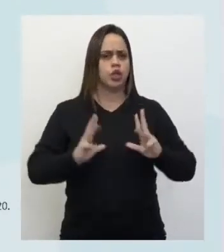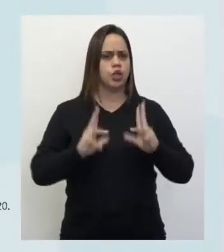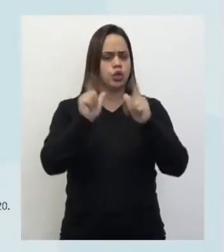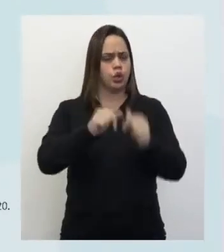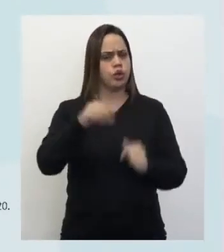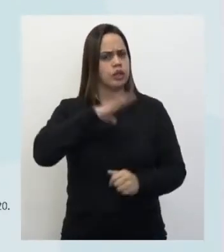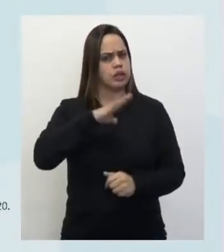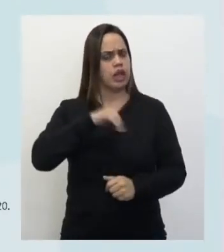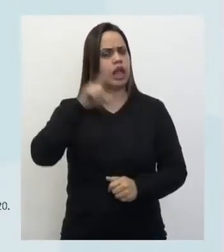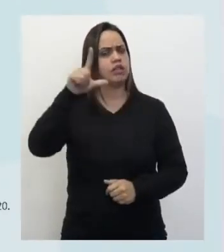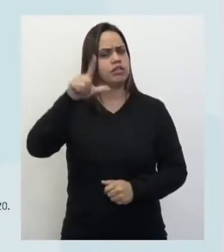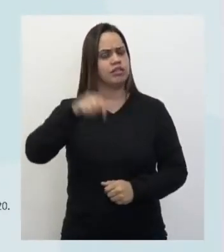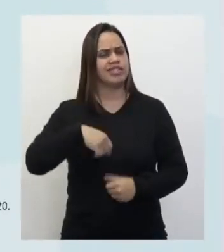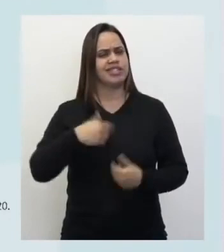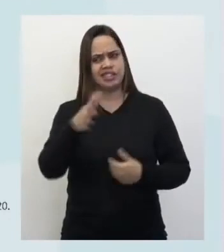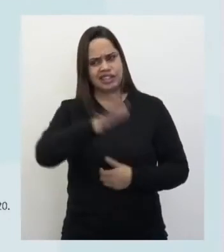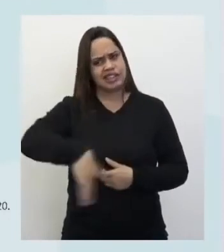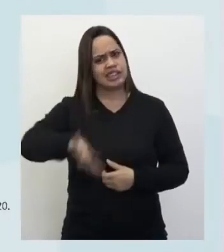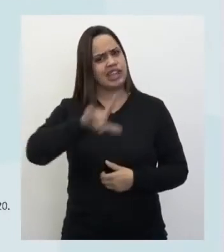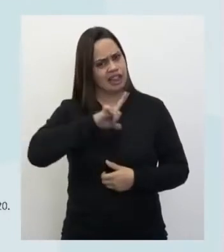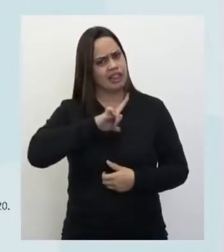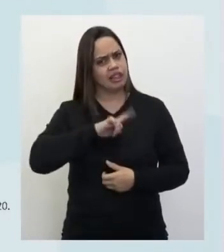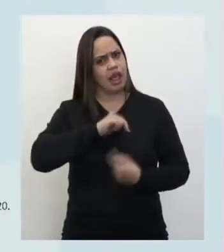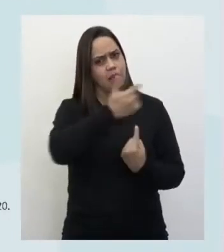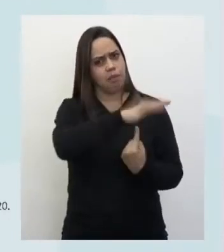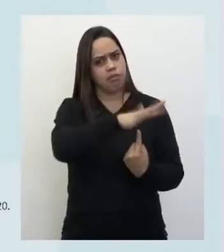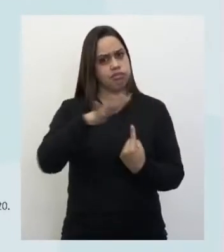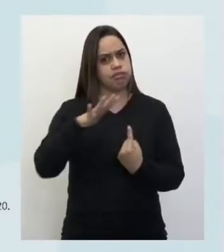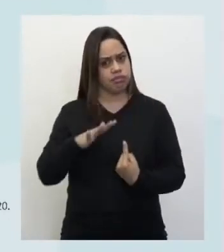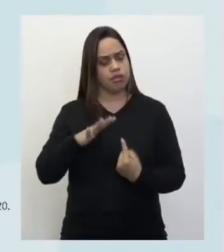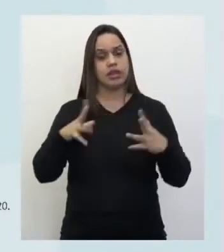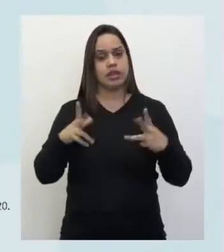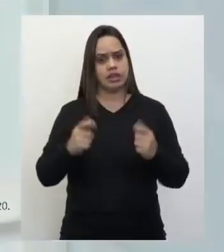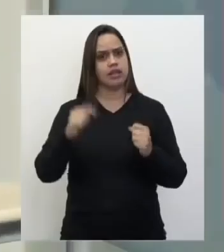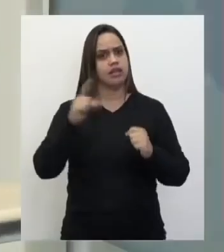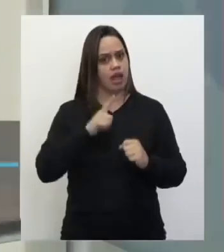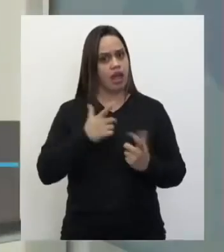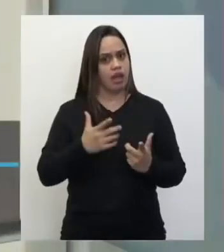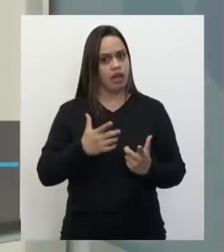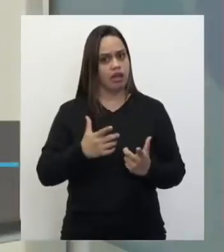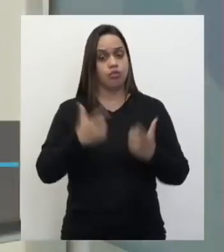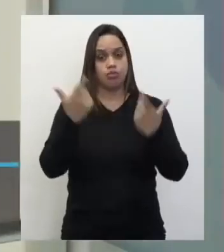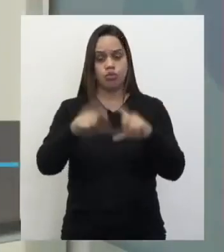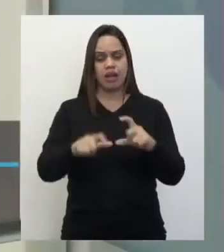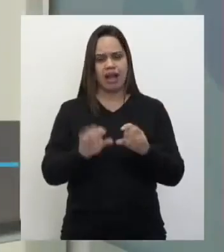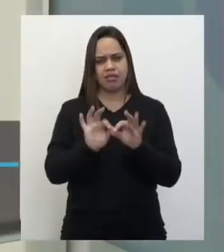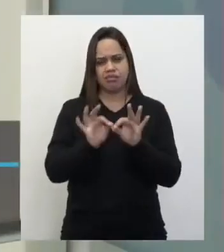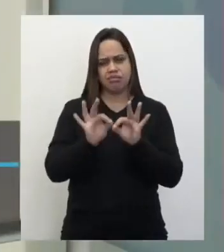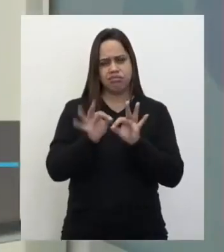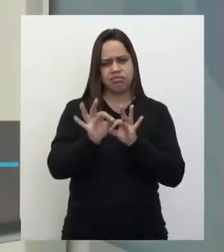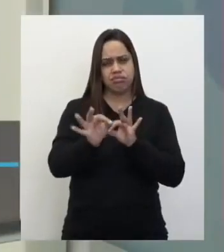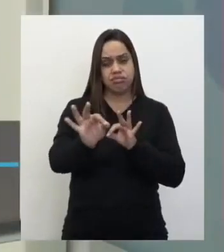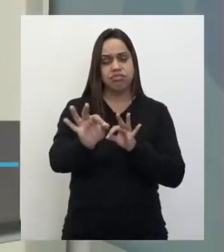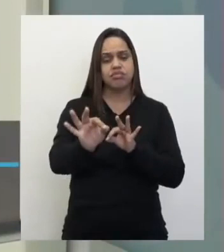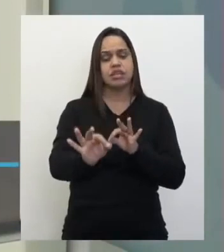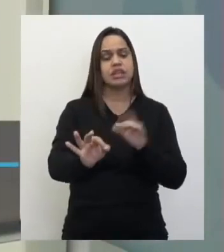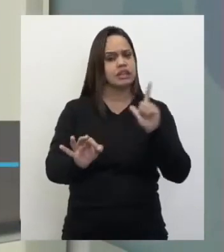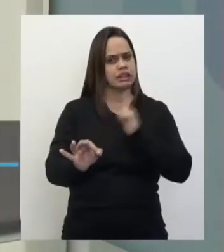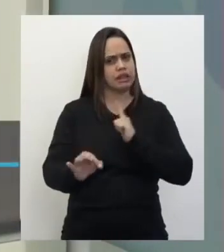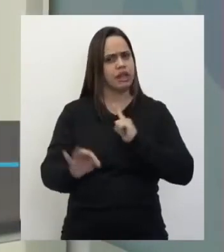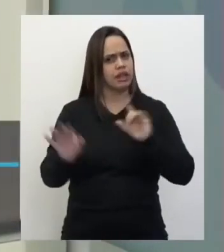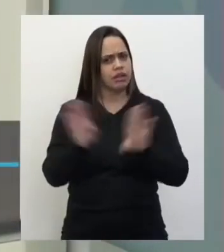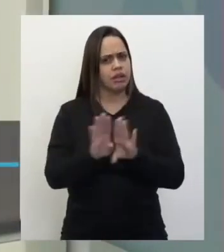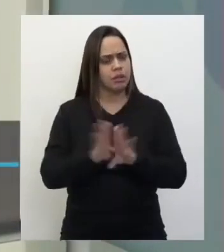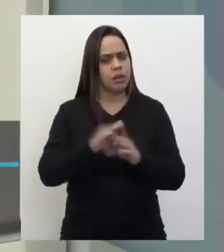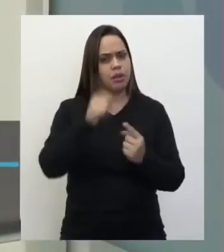oferta suficiente de parques? Será que os bairros, né, mais distantes da área urbana também